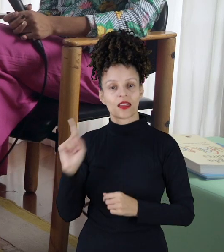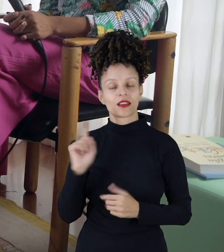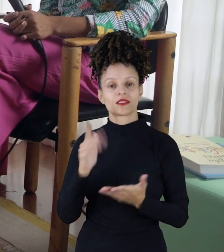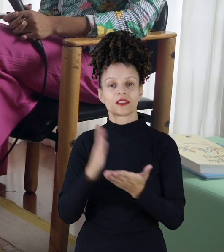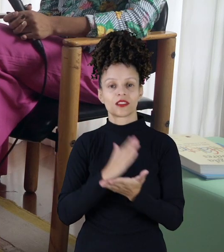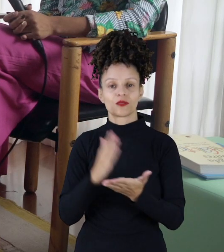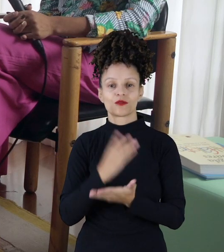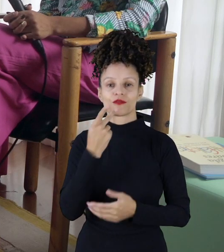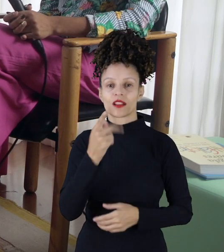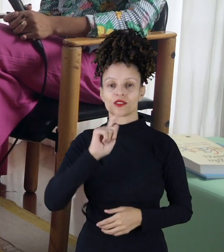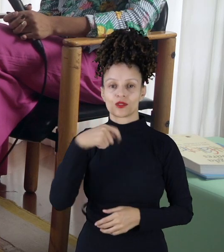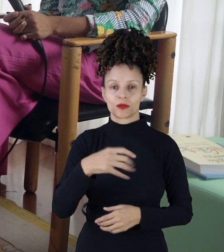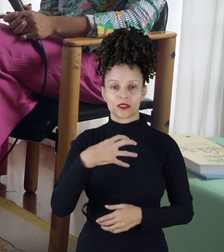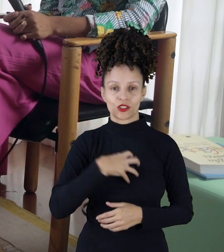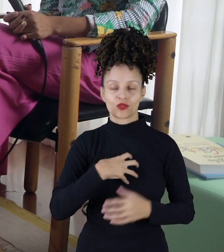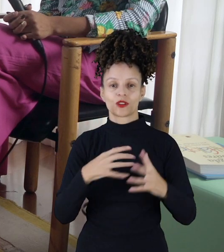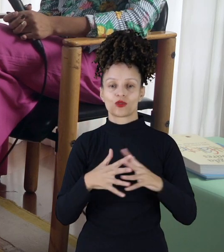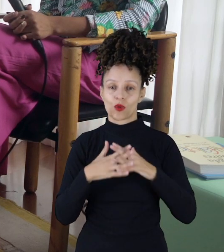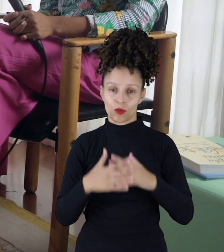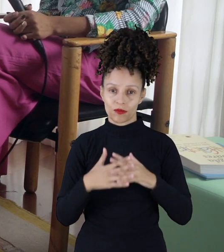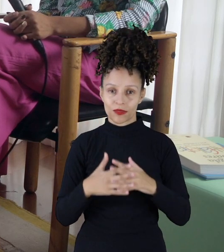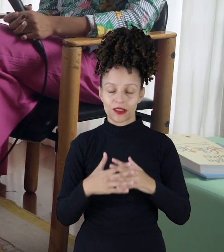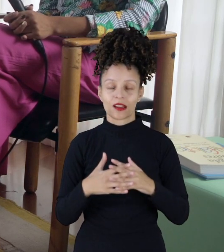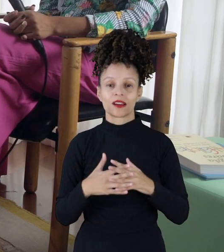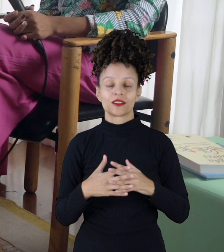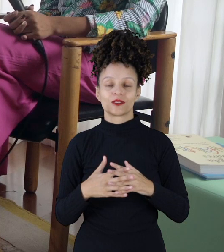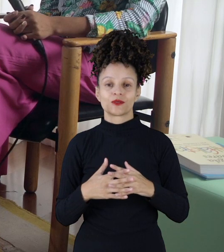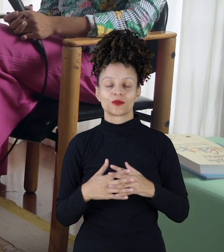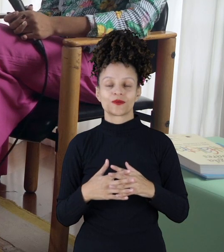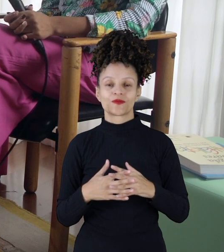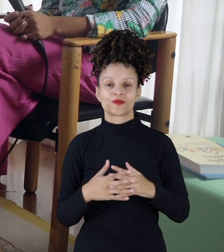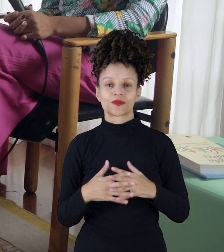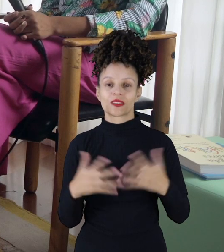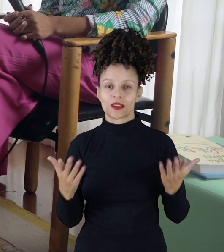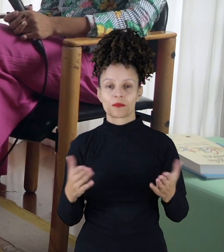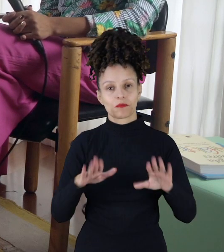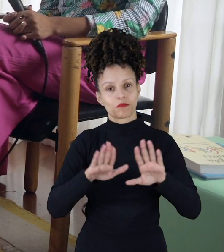Grafetti. E ele fala de um sentimento bastante complicado,